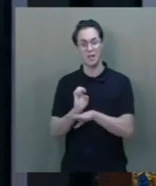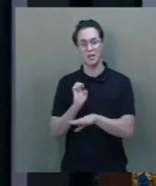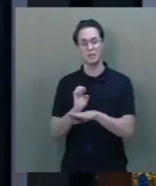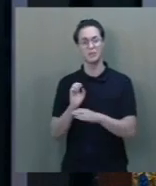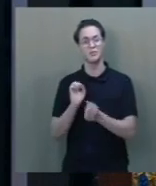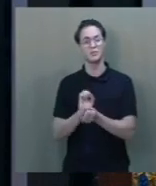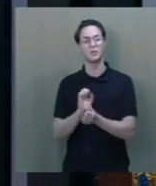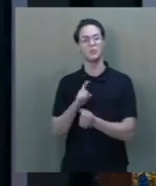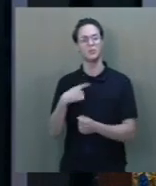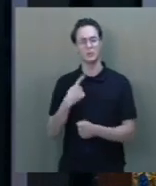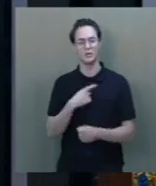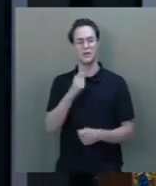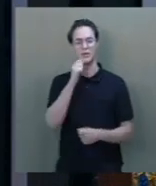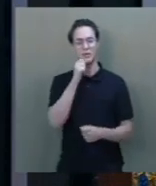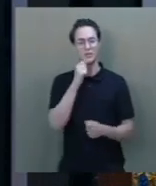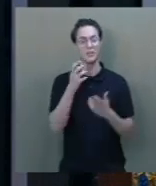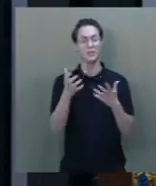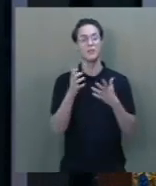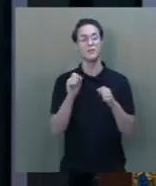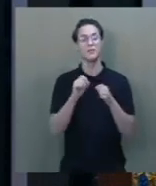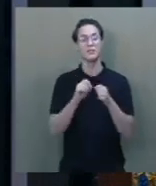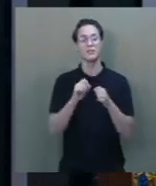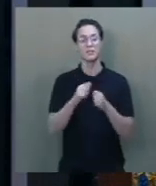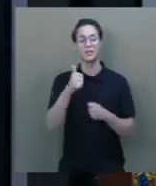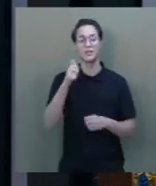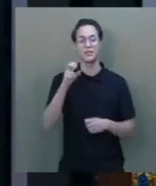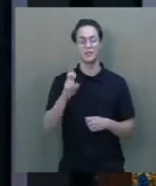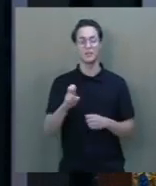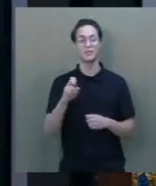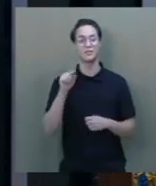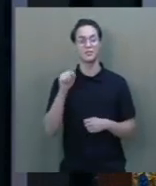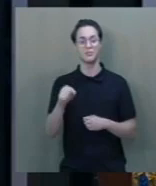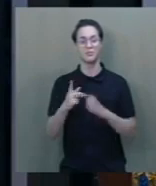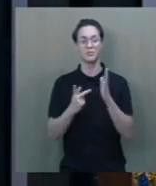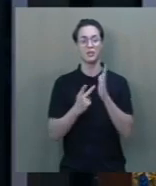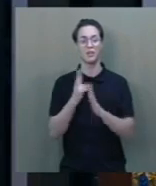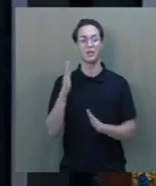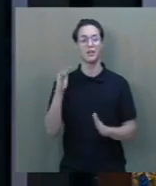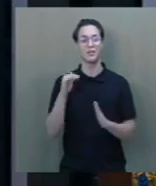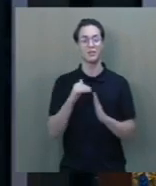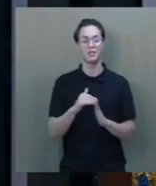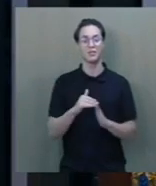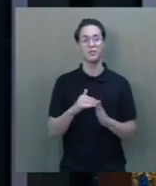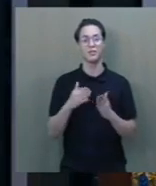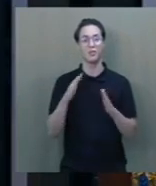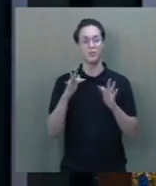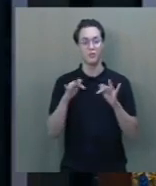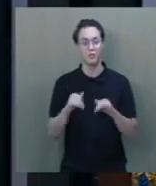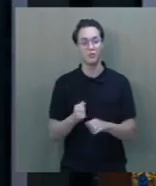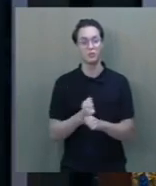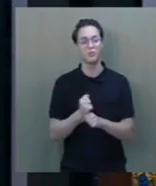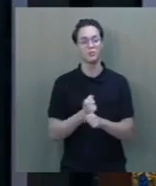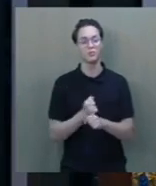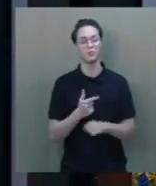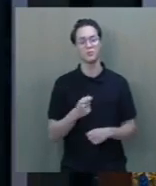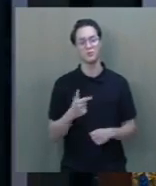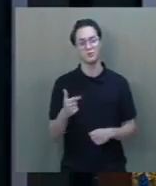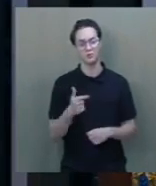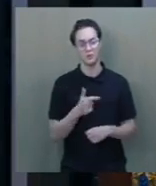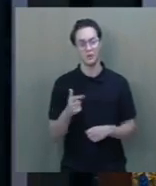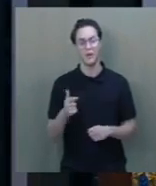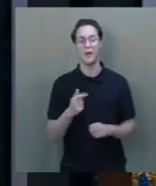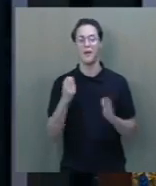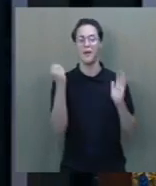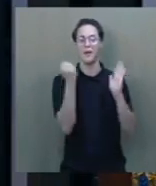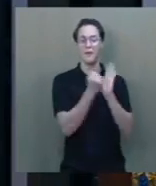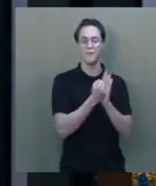mil cirurgias até o dia 31 de dezembro de 2022. Os marcos legais que Rodrigo Pacheco